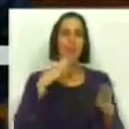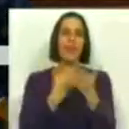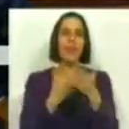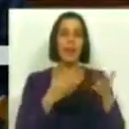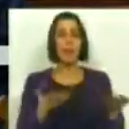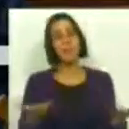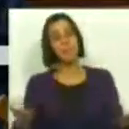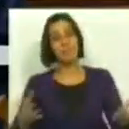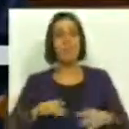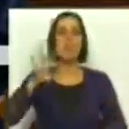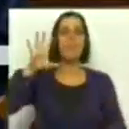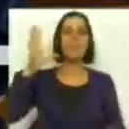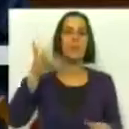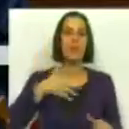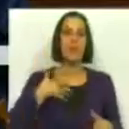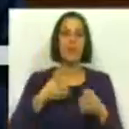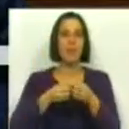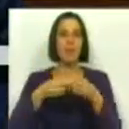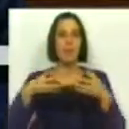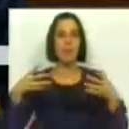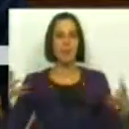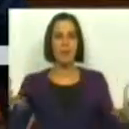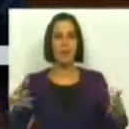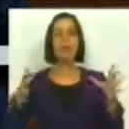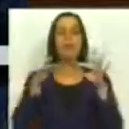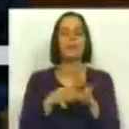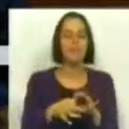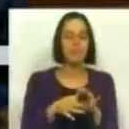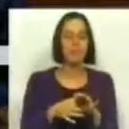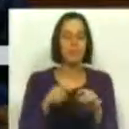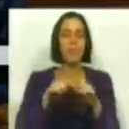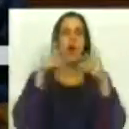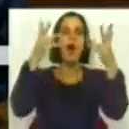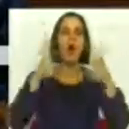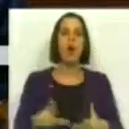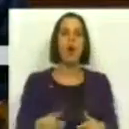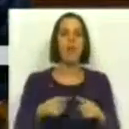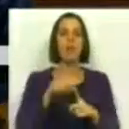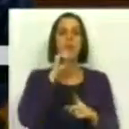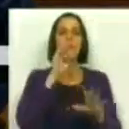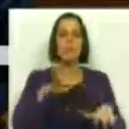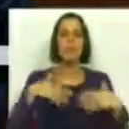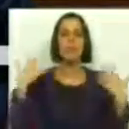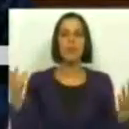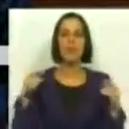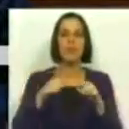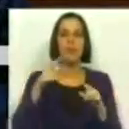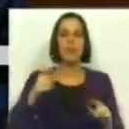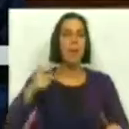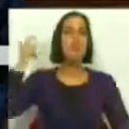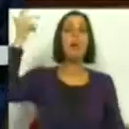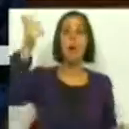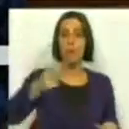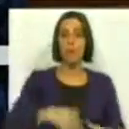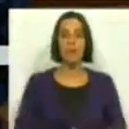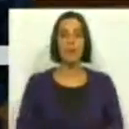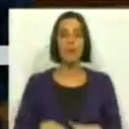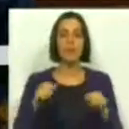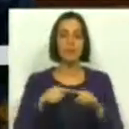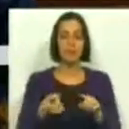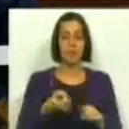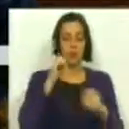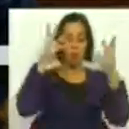conduzido e que o país tem vivido recentemente, este é o orçamento possível para o próximo ano.